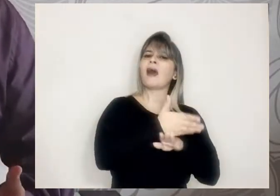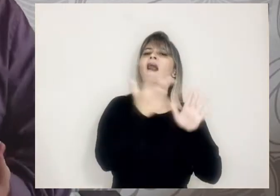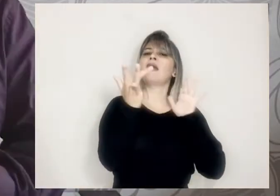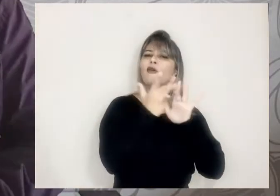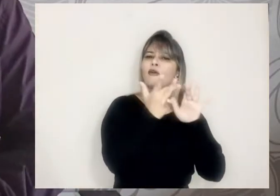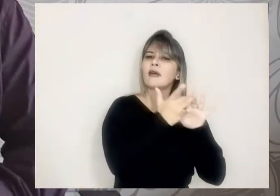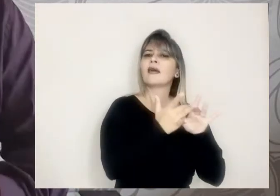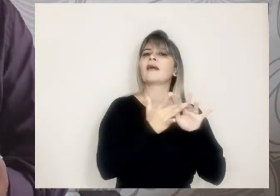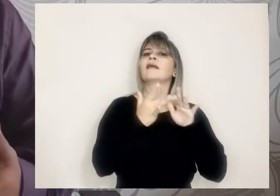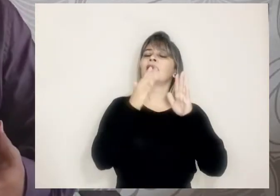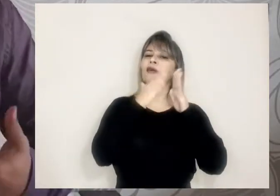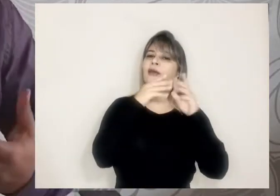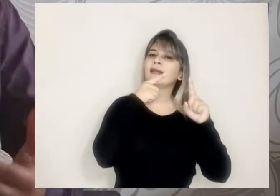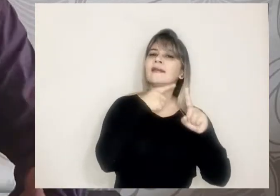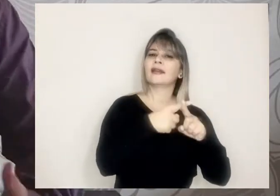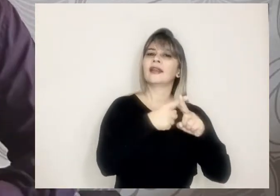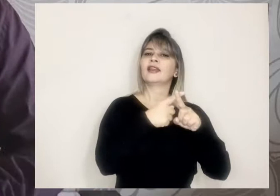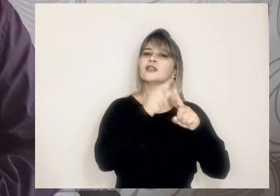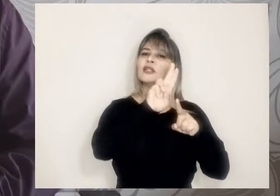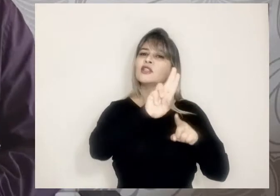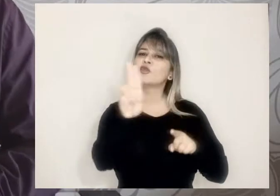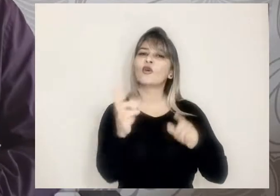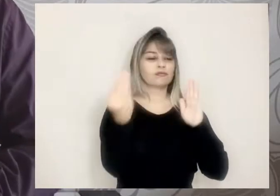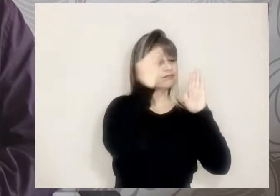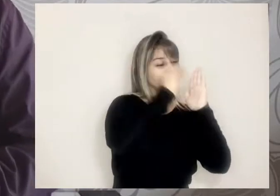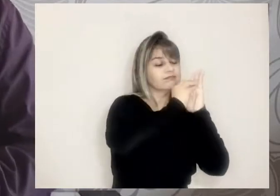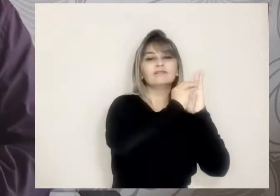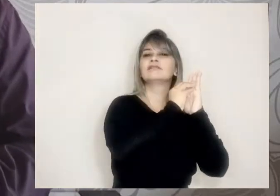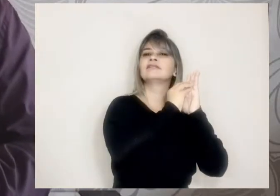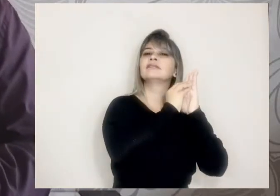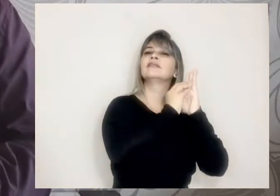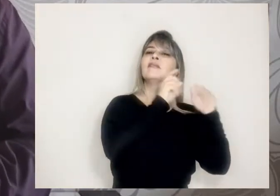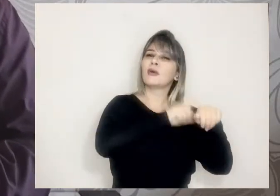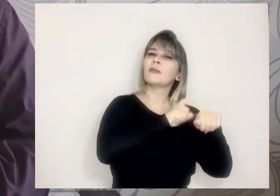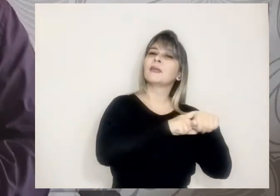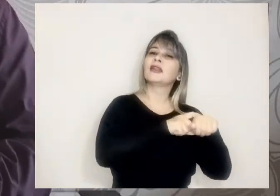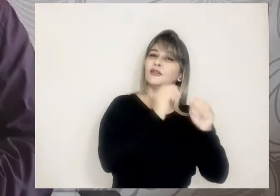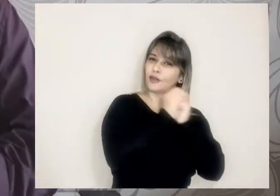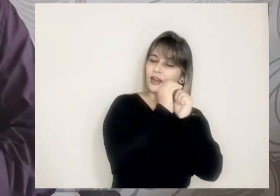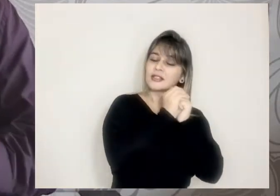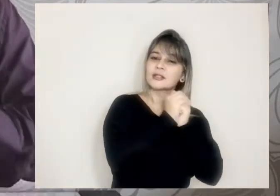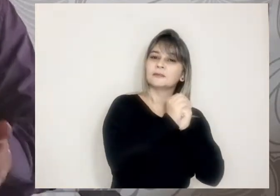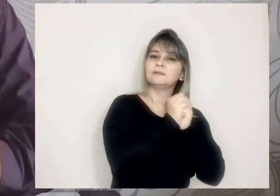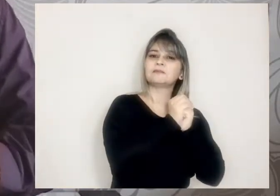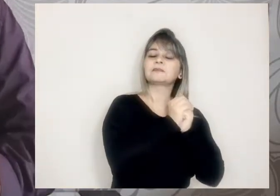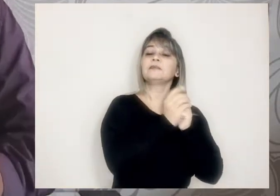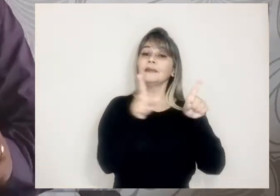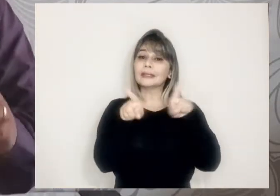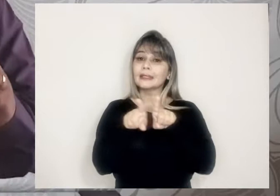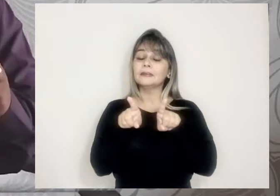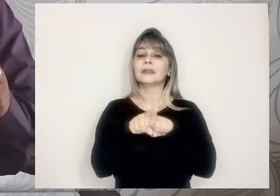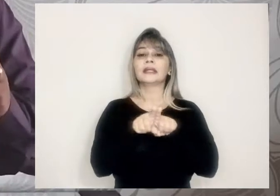que nos contatem para estar entrando nessa escala de oração. Quero lembrar